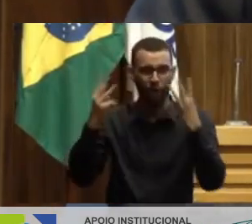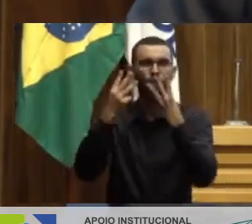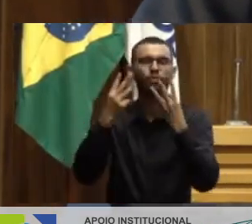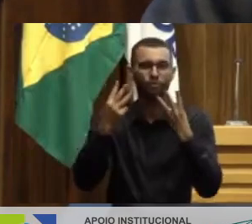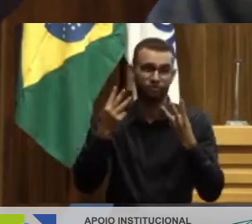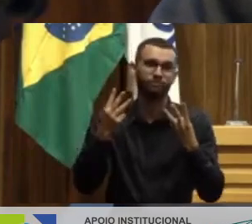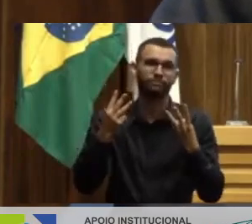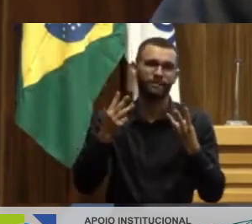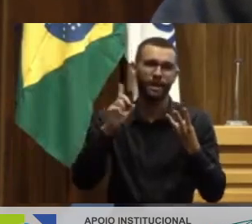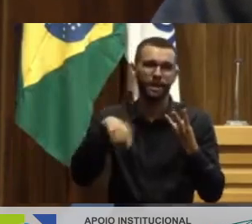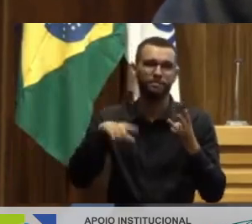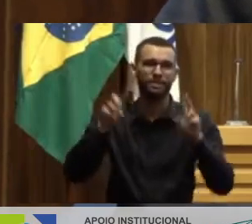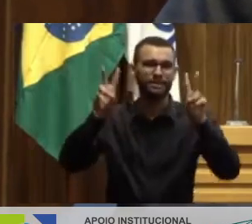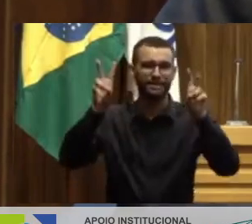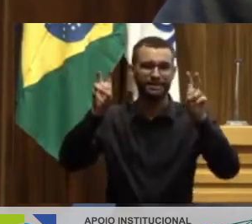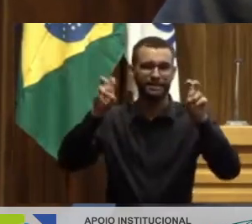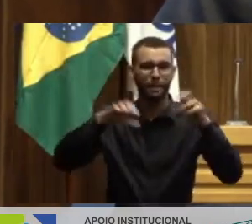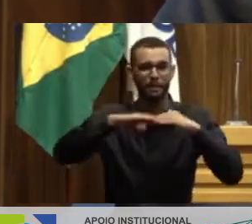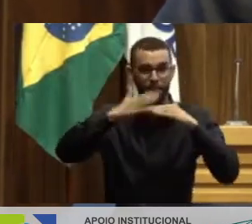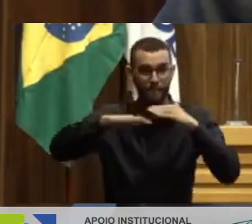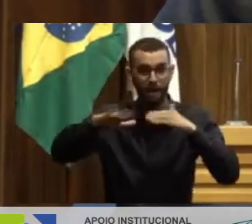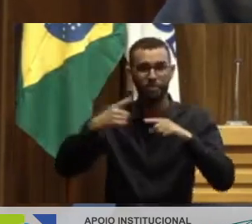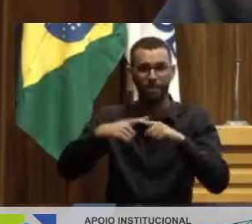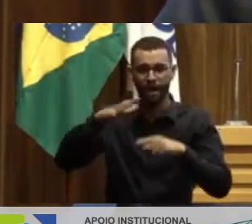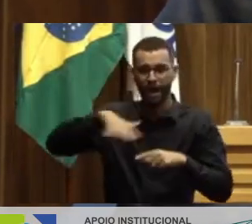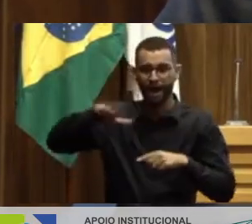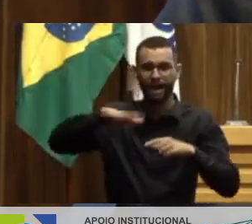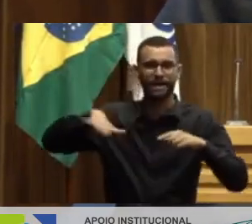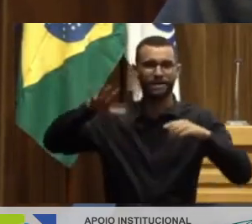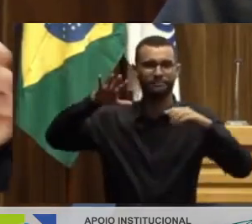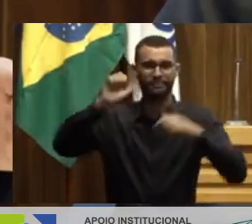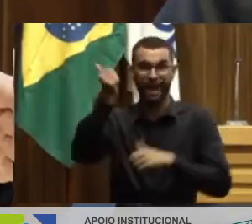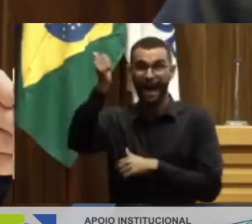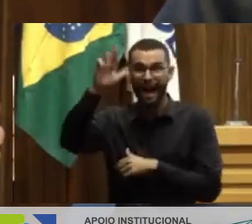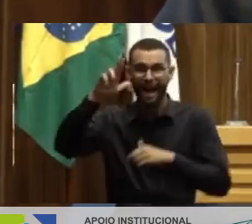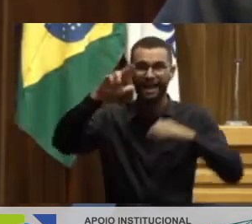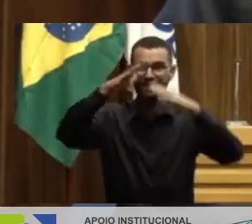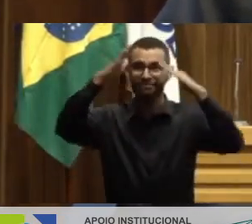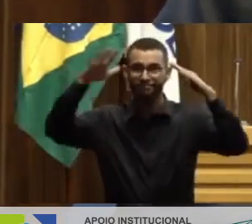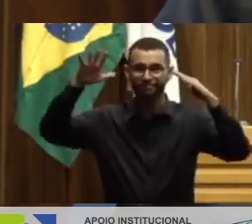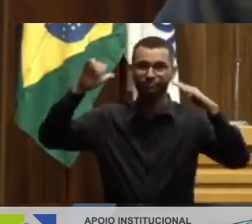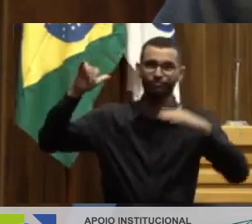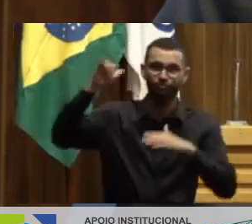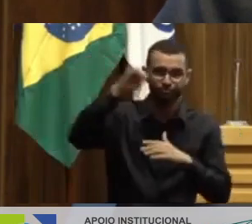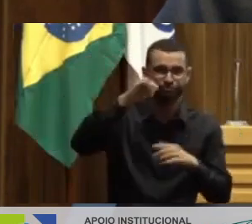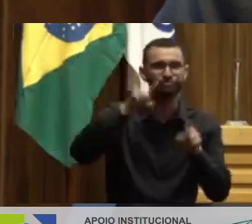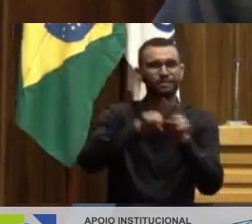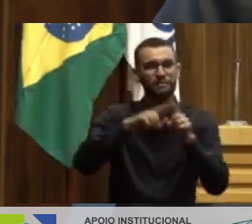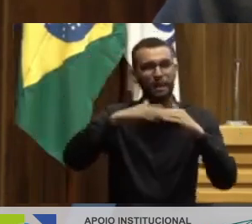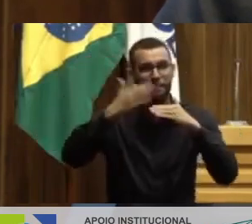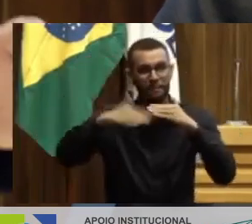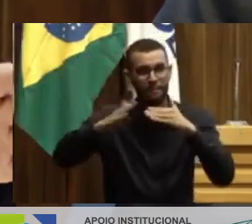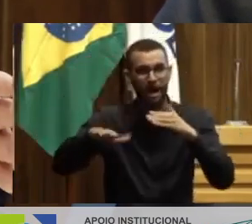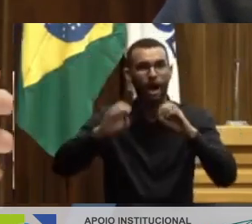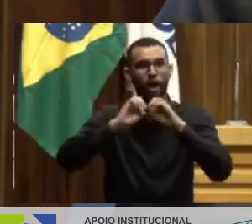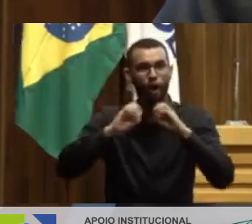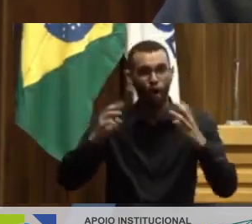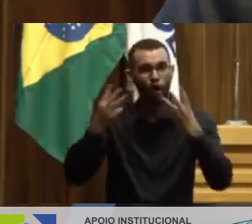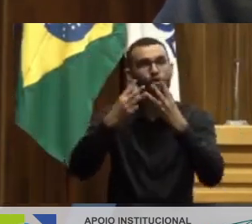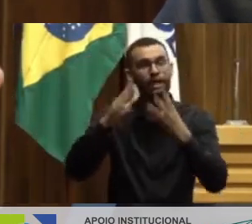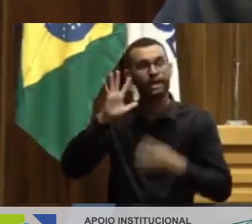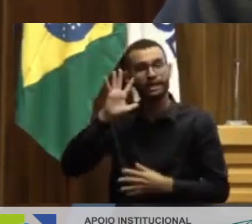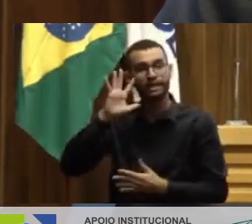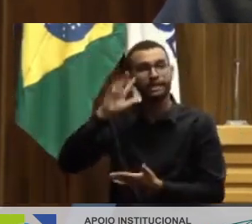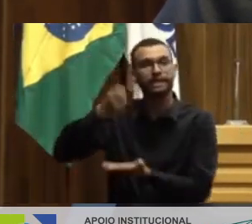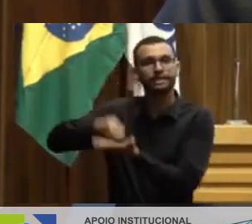porque tanto o espaço aéreo como os oceanos, a ONU regula com poder decisório, não é metas voluntárias, decide como é que serão